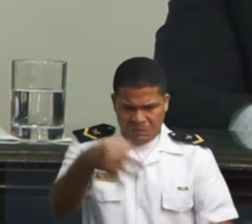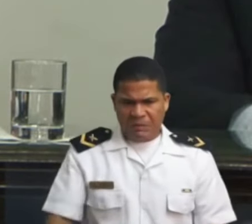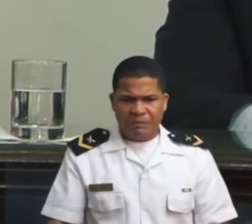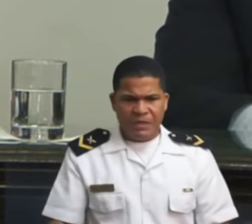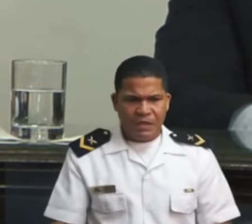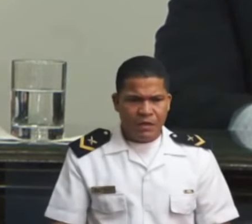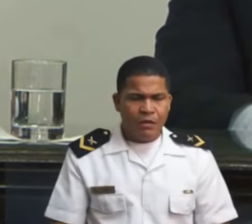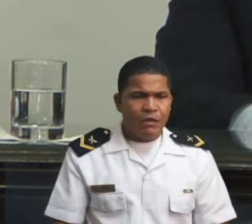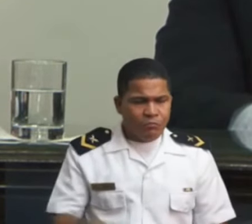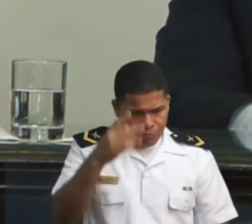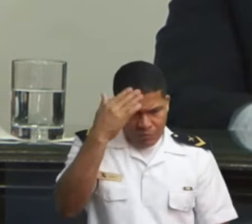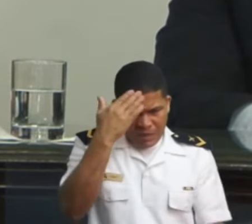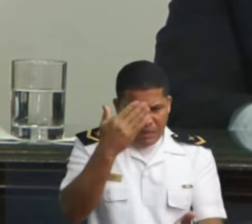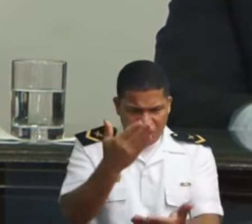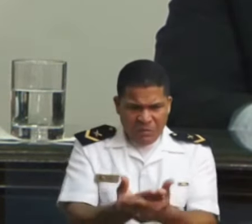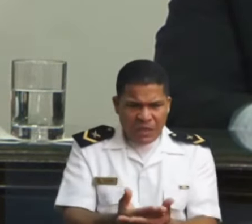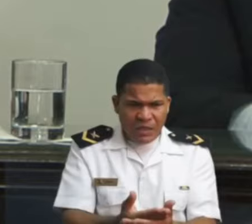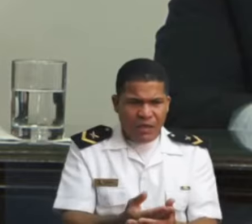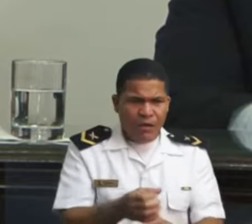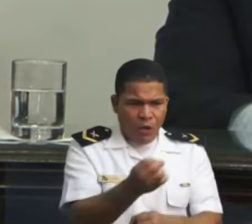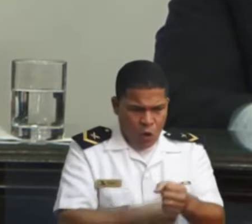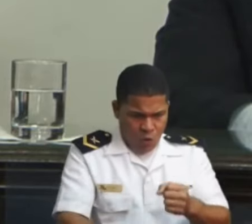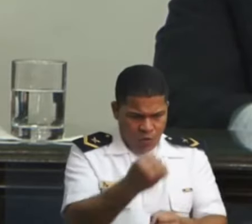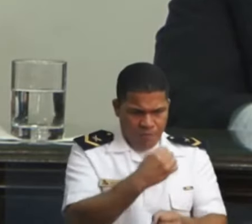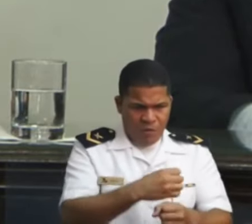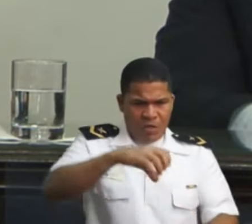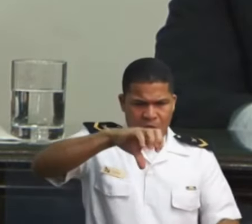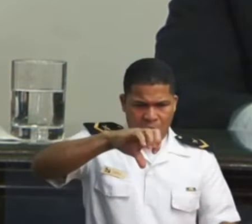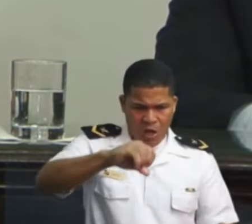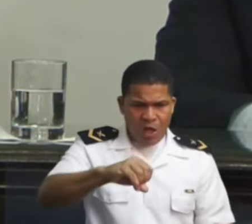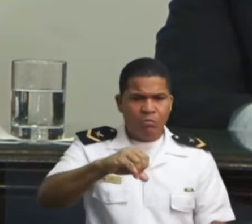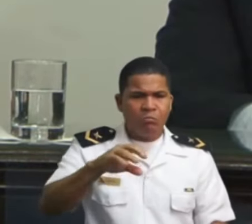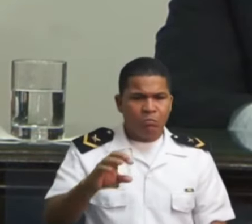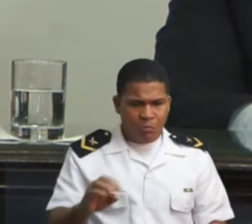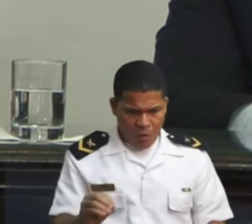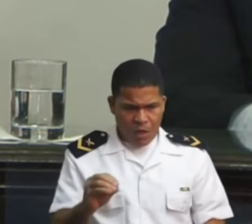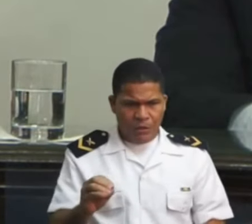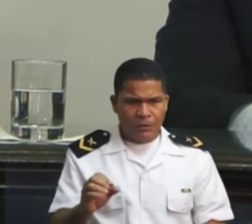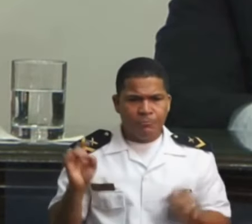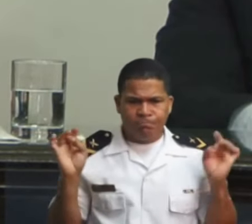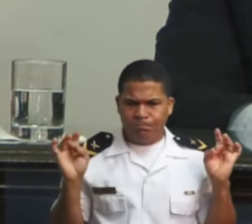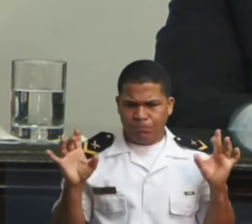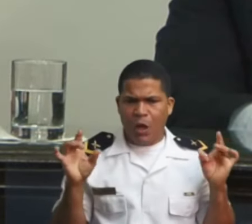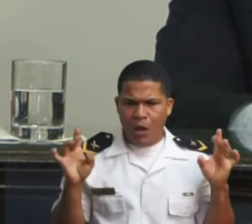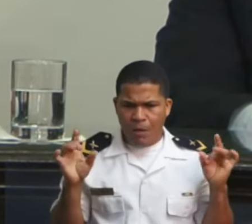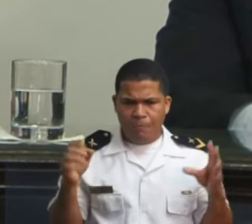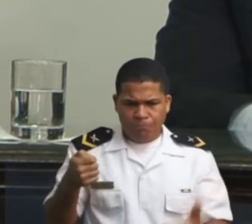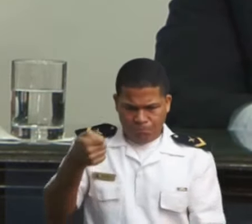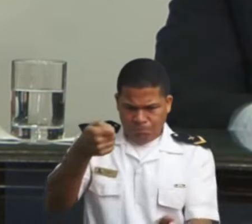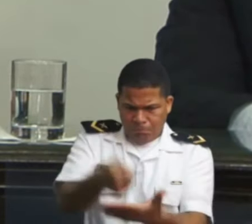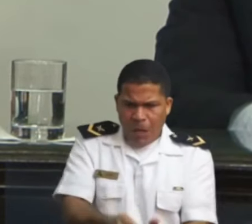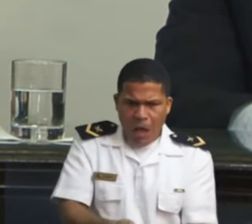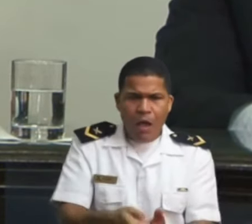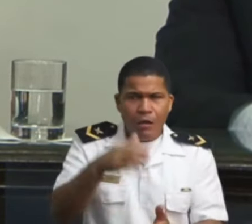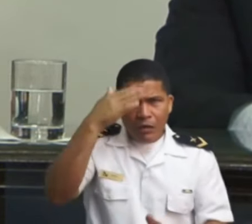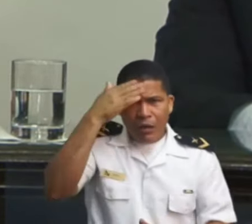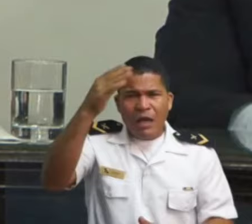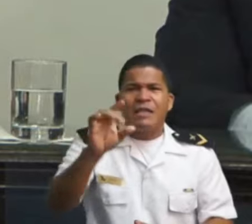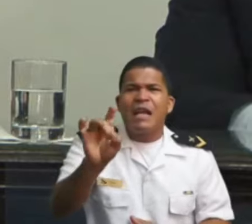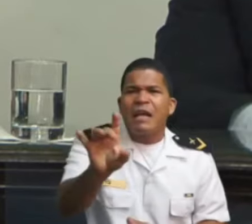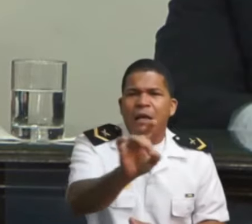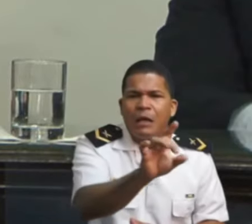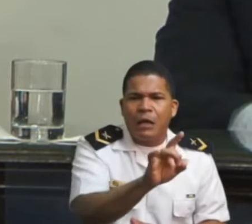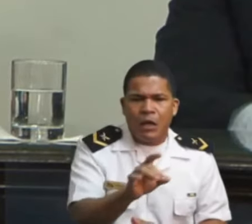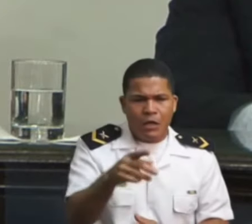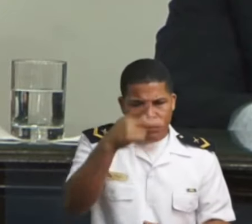foram profícuos e serão cada dia mais, graças ao empenho de cada um que aqui milita.